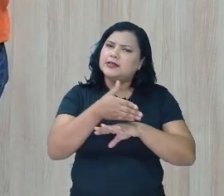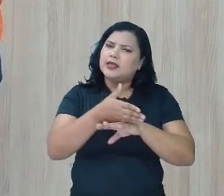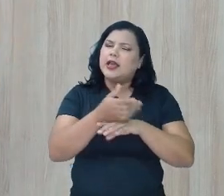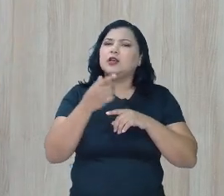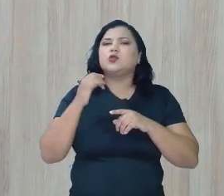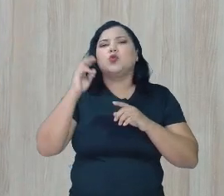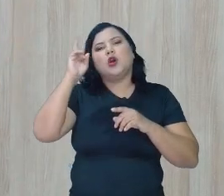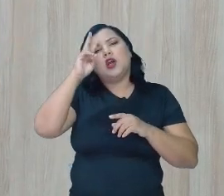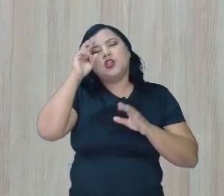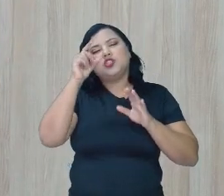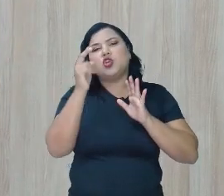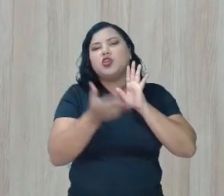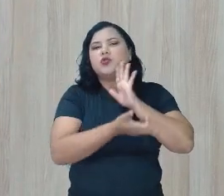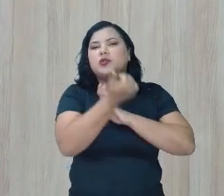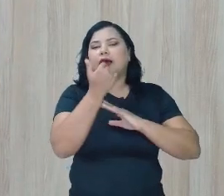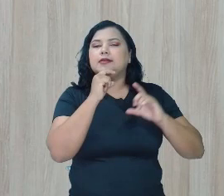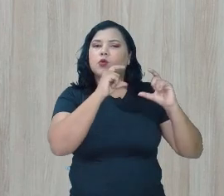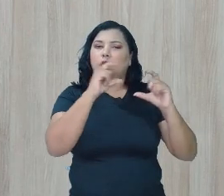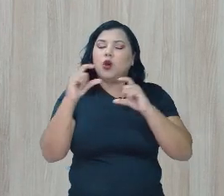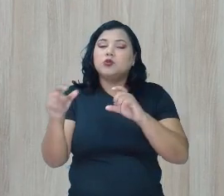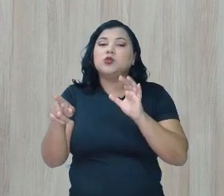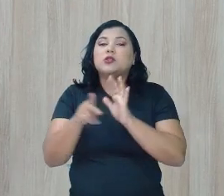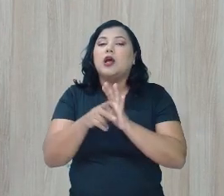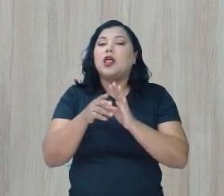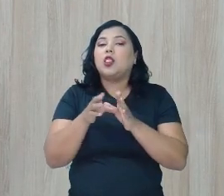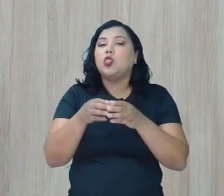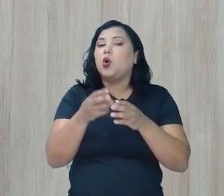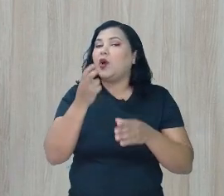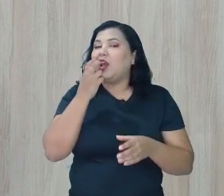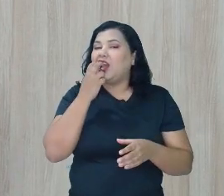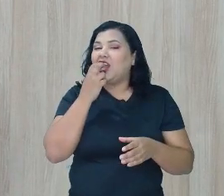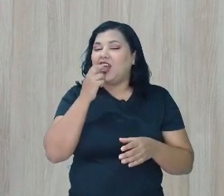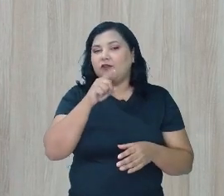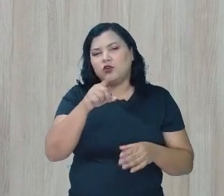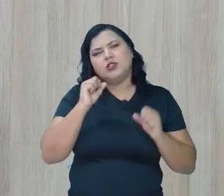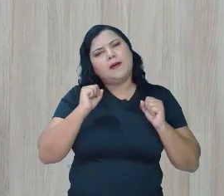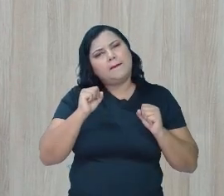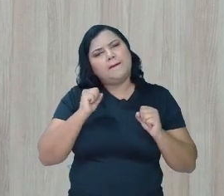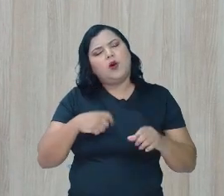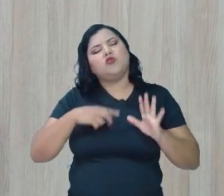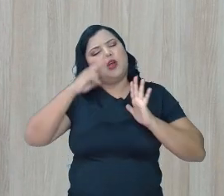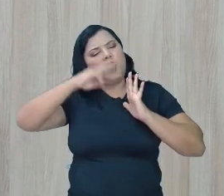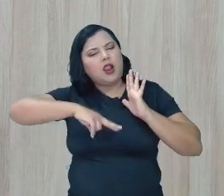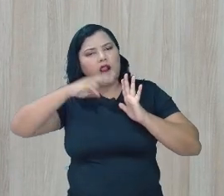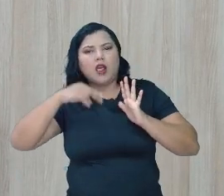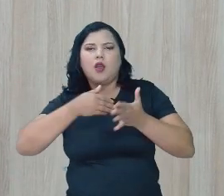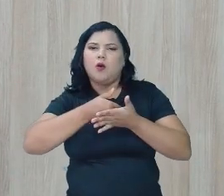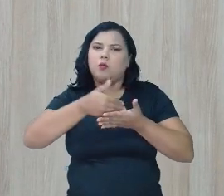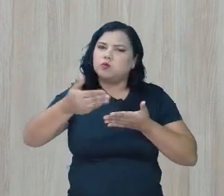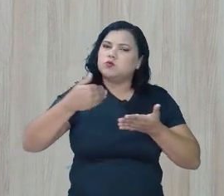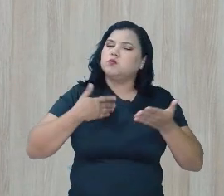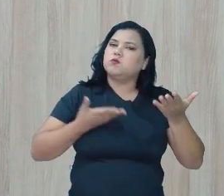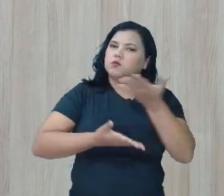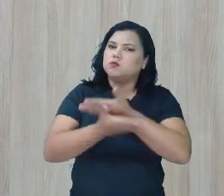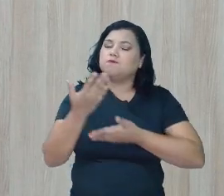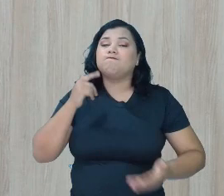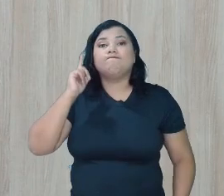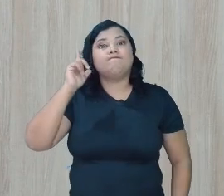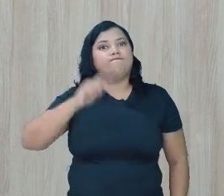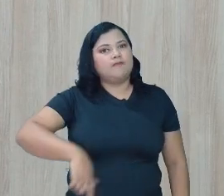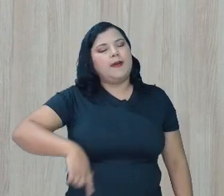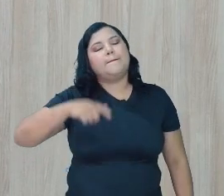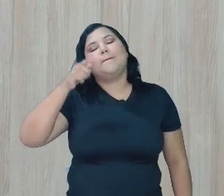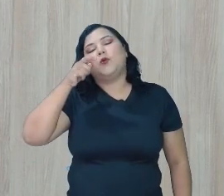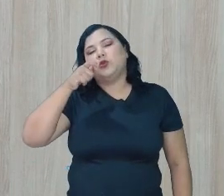outra história em quadrinhos, você começa, não é? A fazer essa leitura, a interagir. É interessante também,